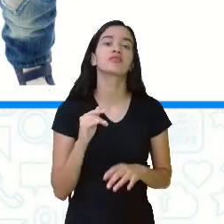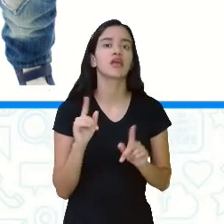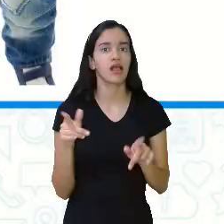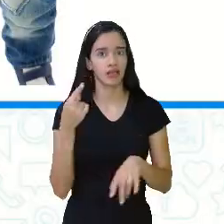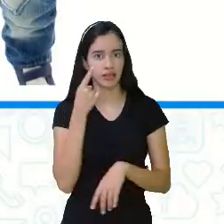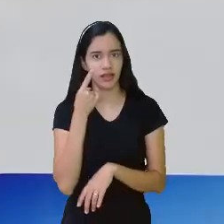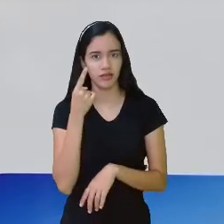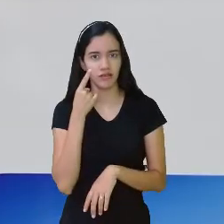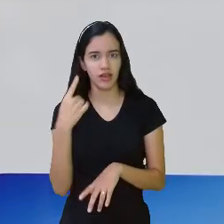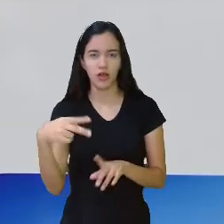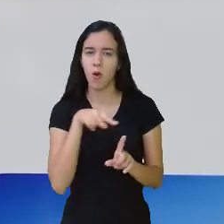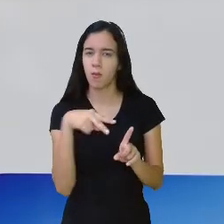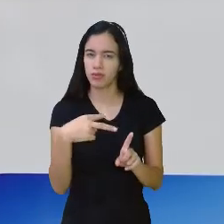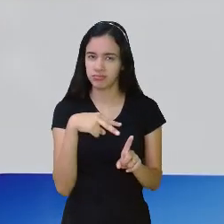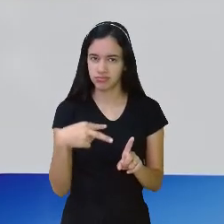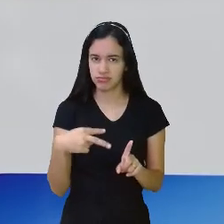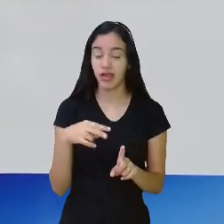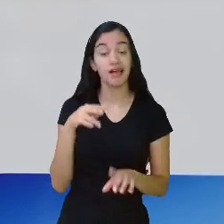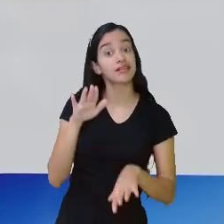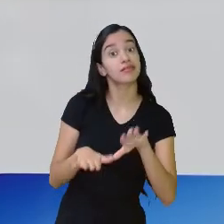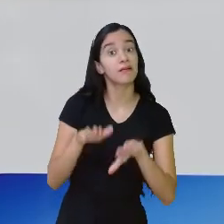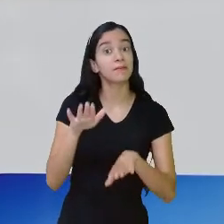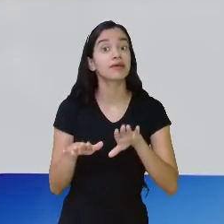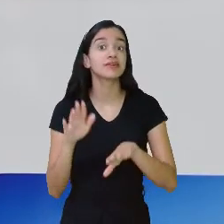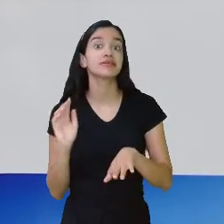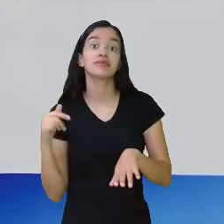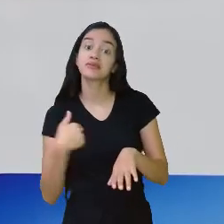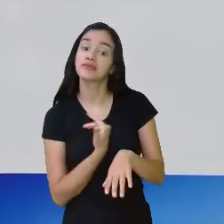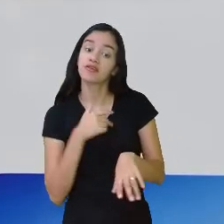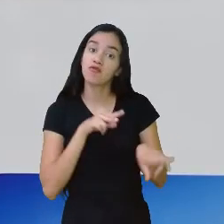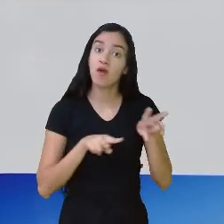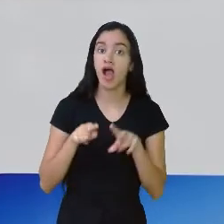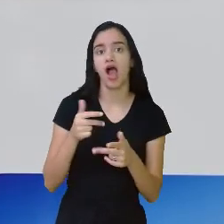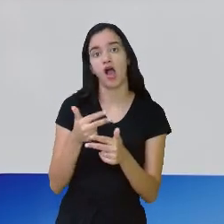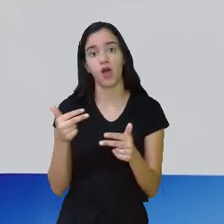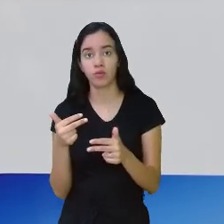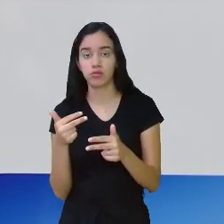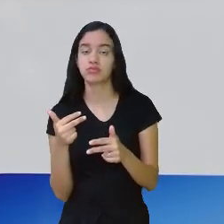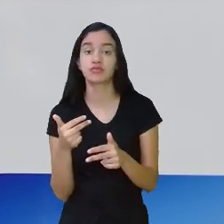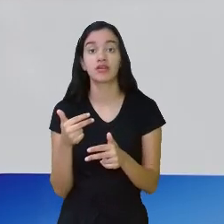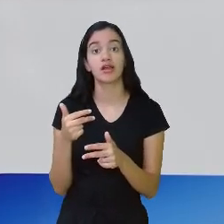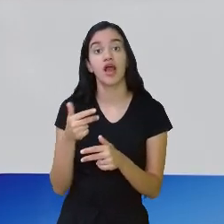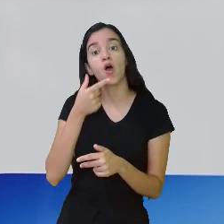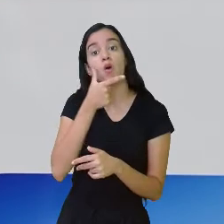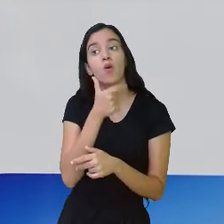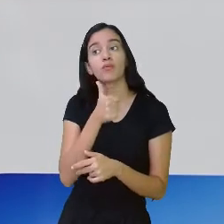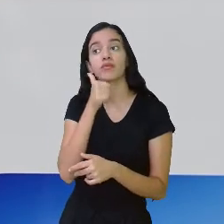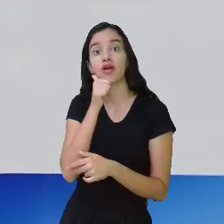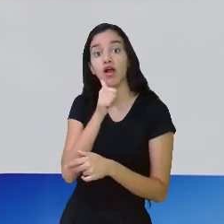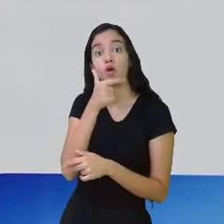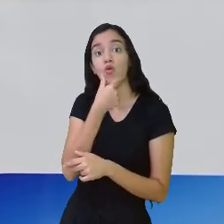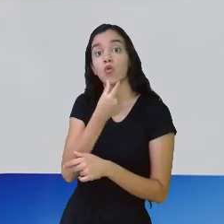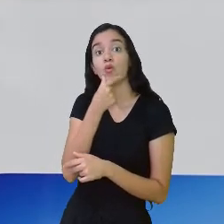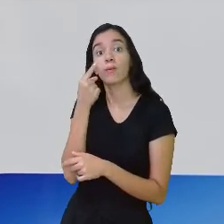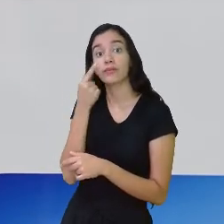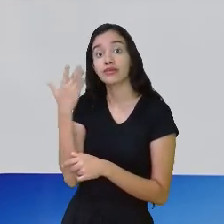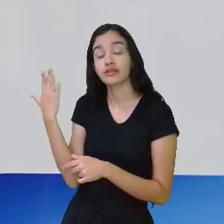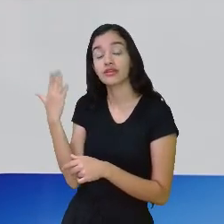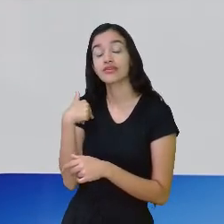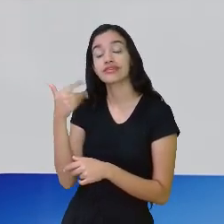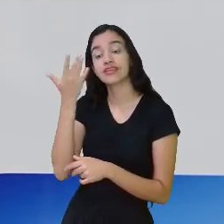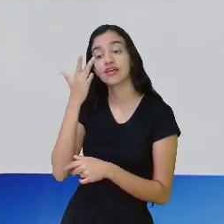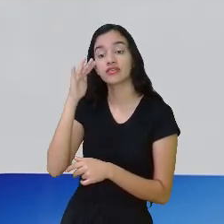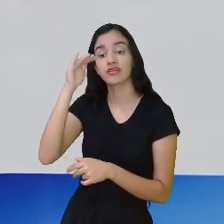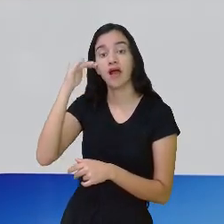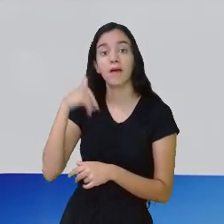vendo aí qual é o pontinho de vista? Depende de onde a gente vê as coisas. Ele se acha pequeno, tem que olhar para todo mundo,